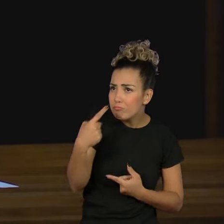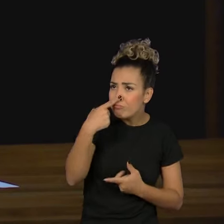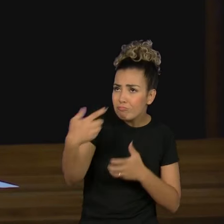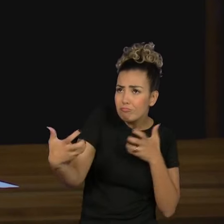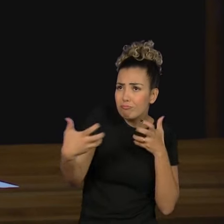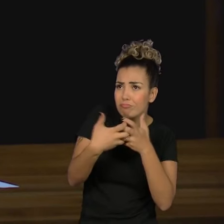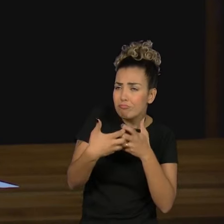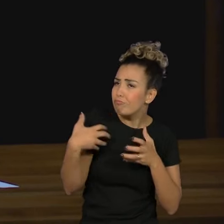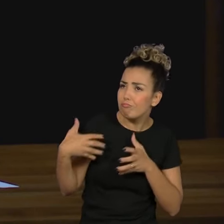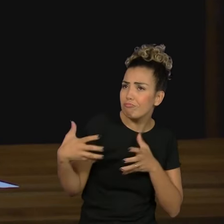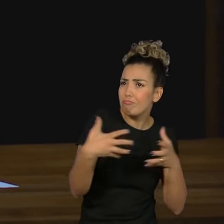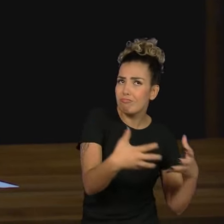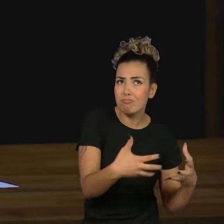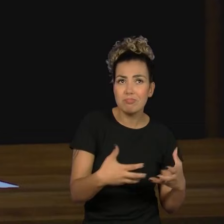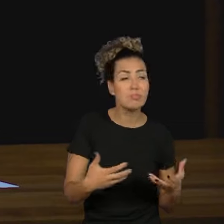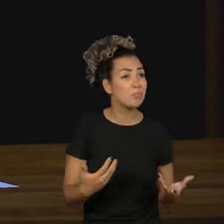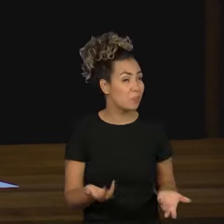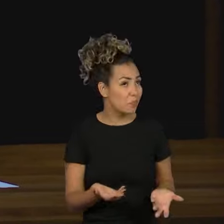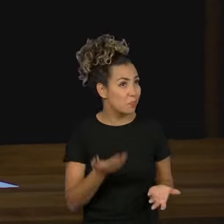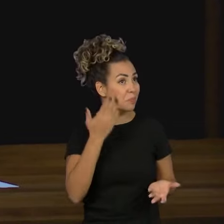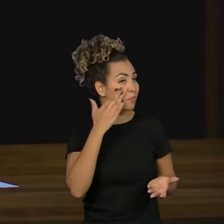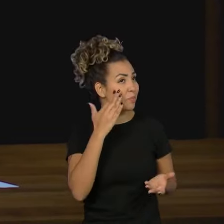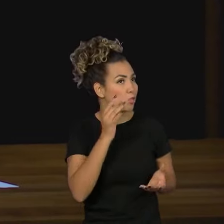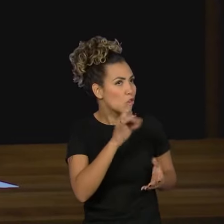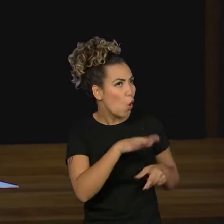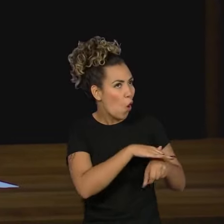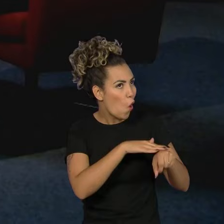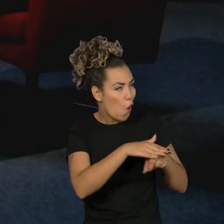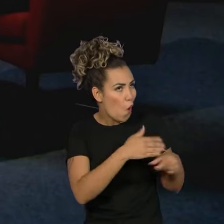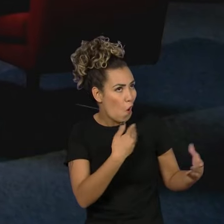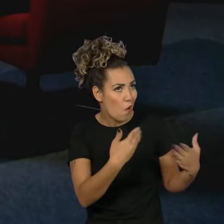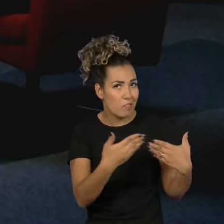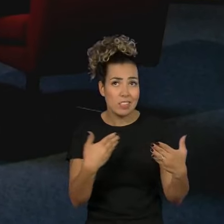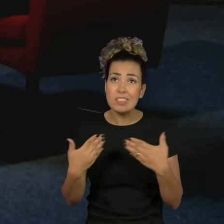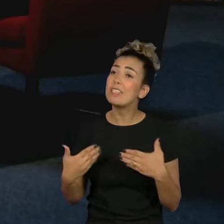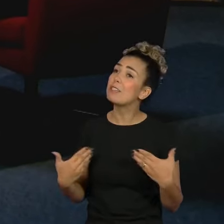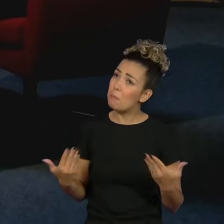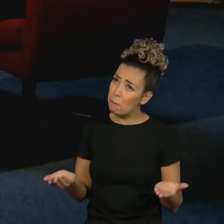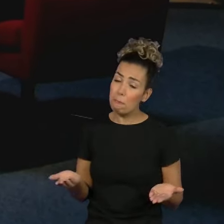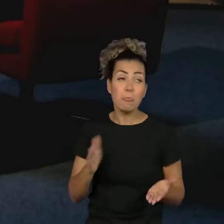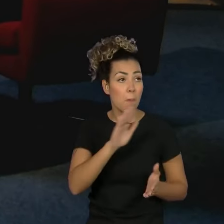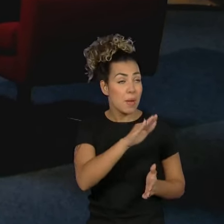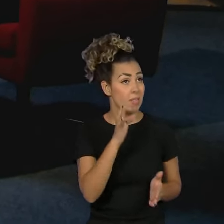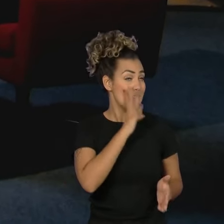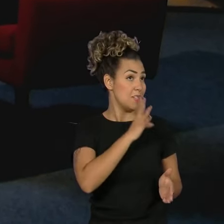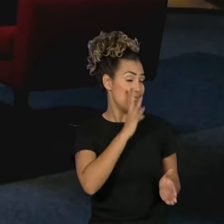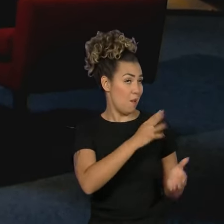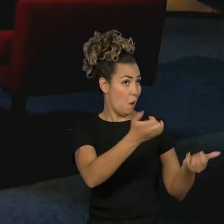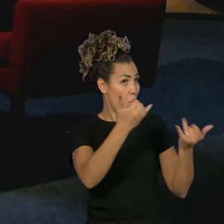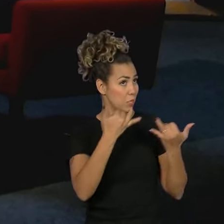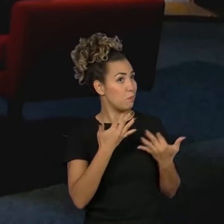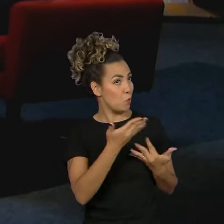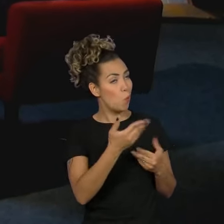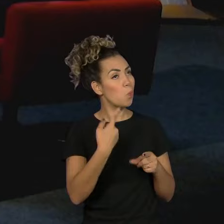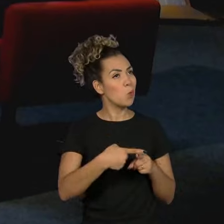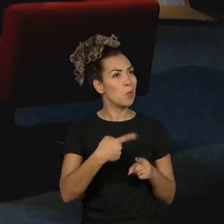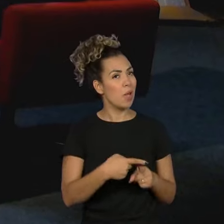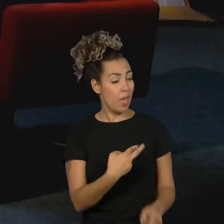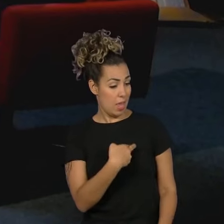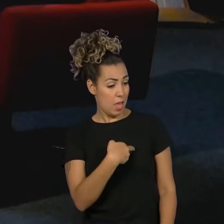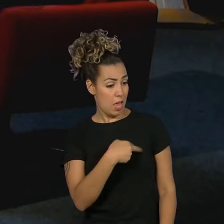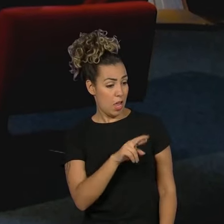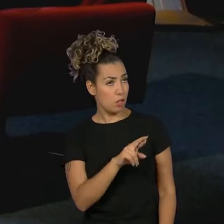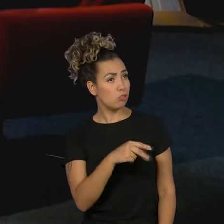sentindo aí que vai rolar uma convergência uma conversão como se fala não mas é legal falar disso porque a a religião é uma